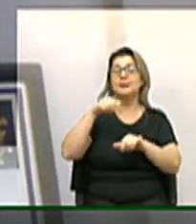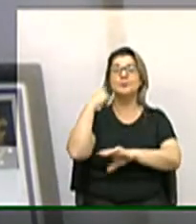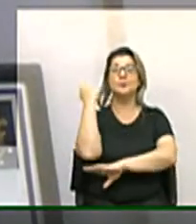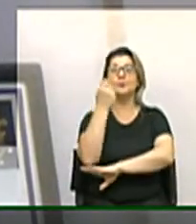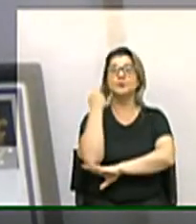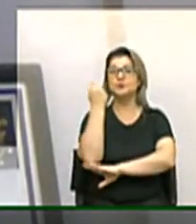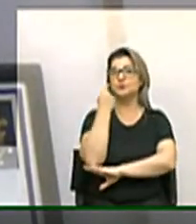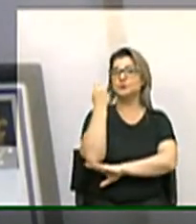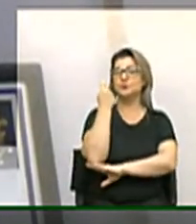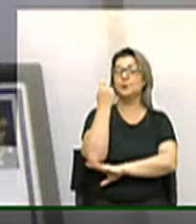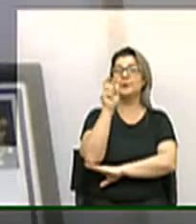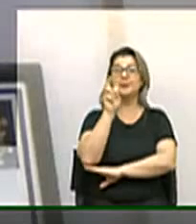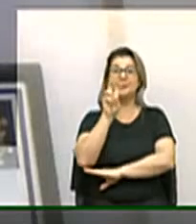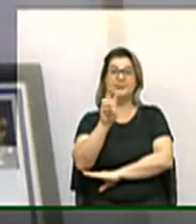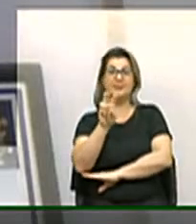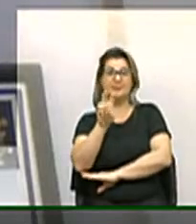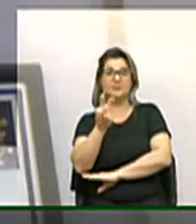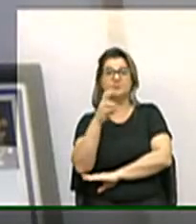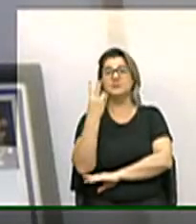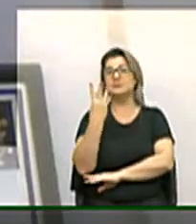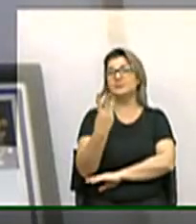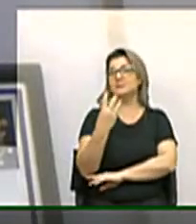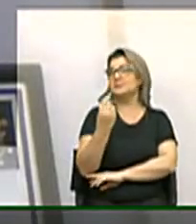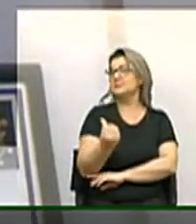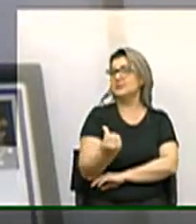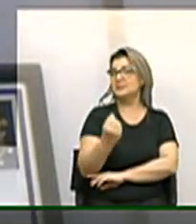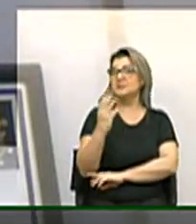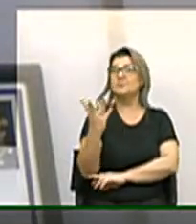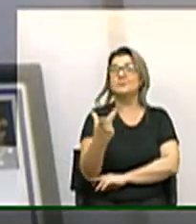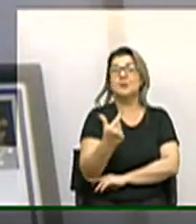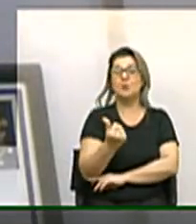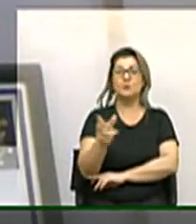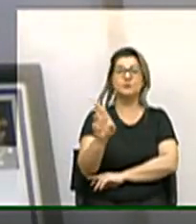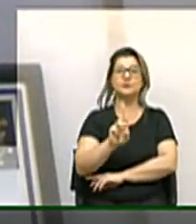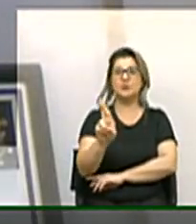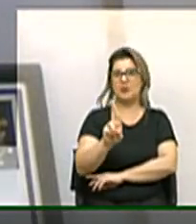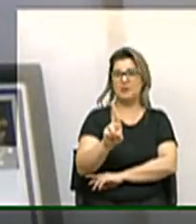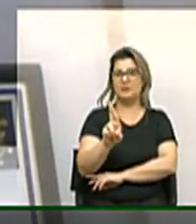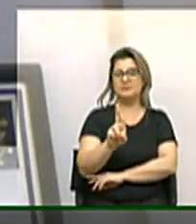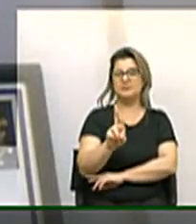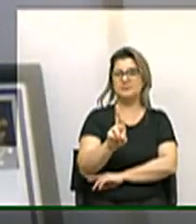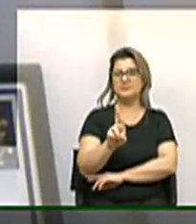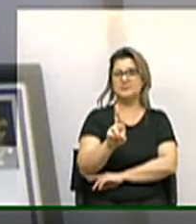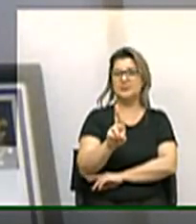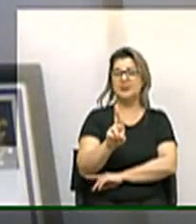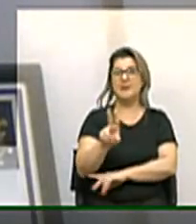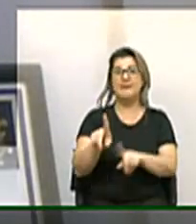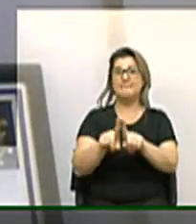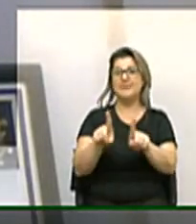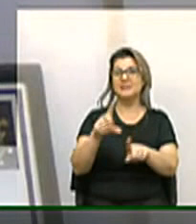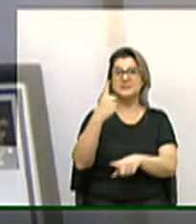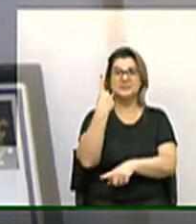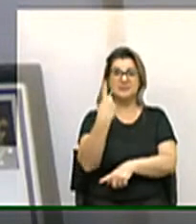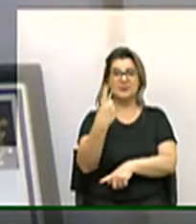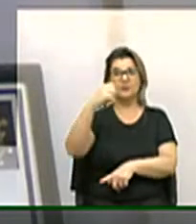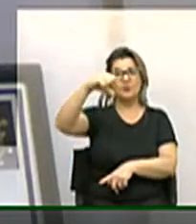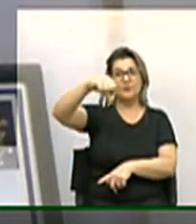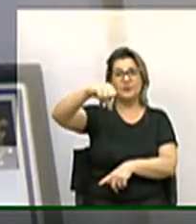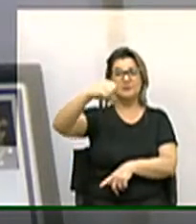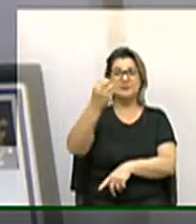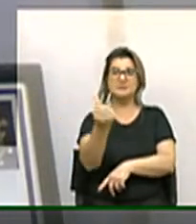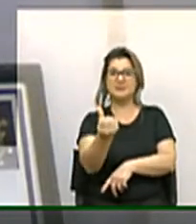milhões de reais, sendo que desses 536 milhões, 196 milhões e 700